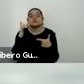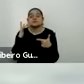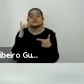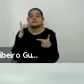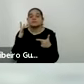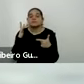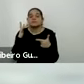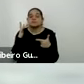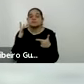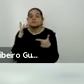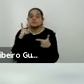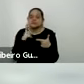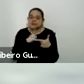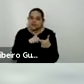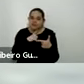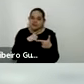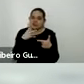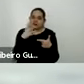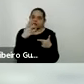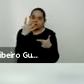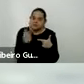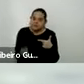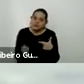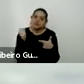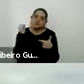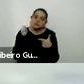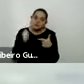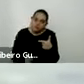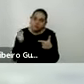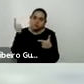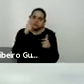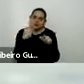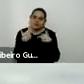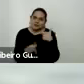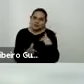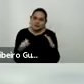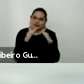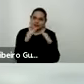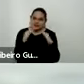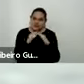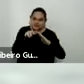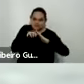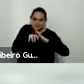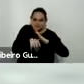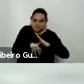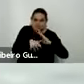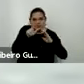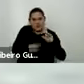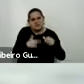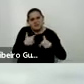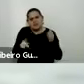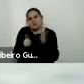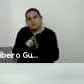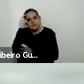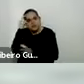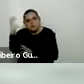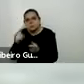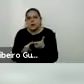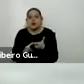ao home office, né? Que é o trabalho intelectual, que é o trabalho ligado a